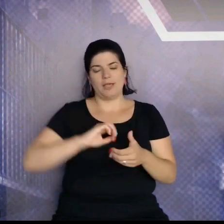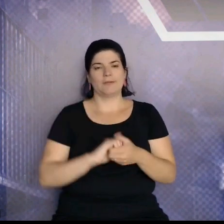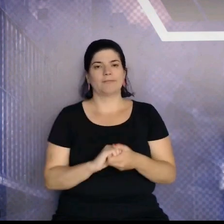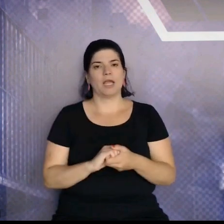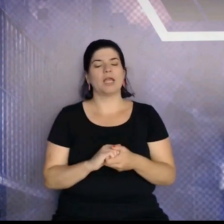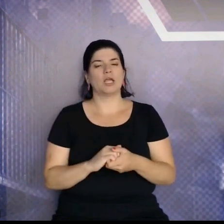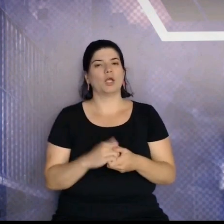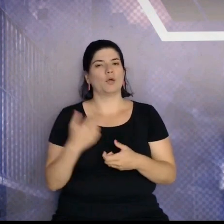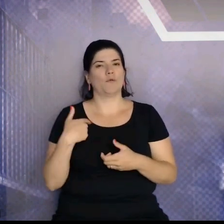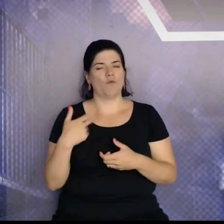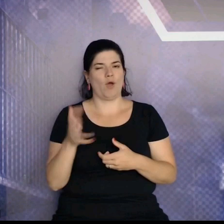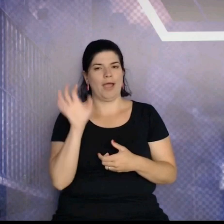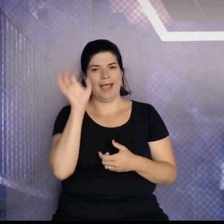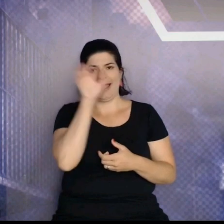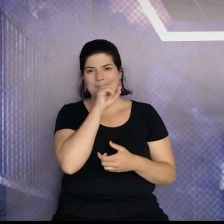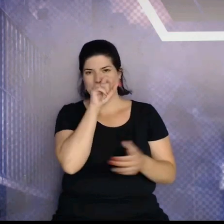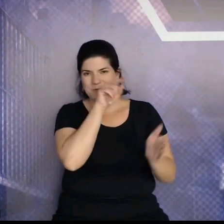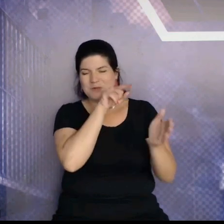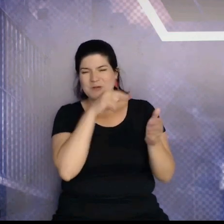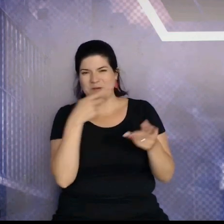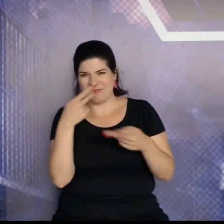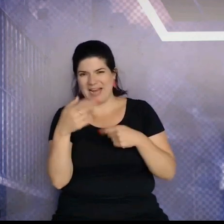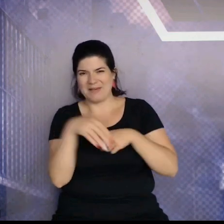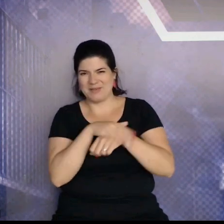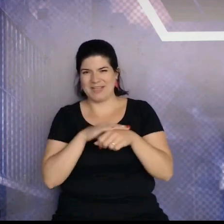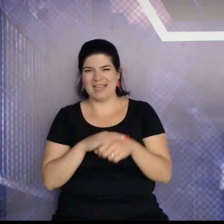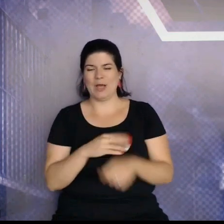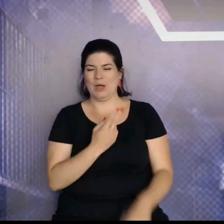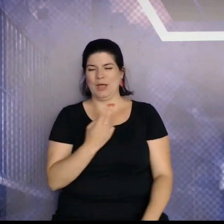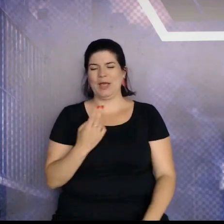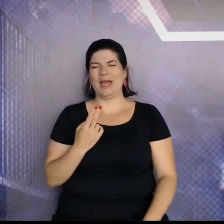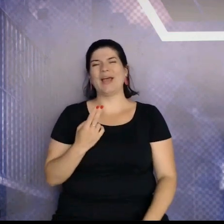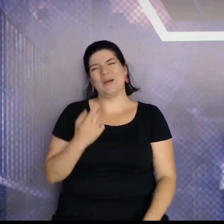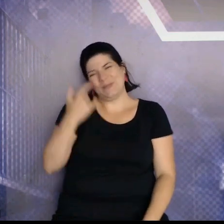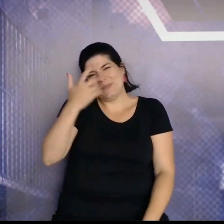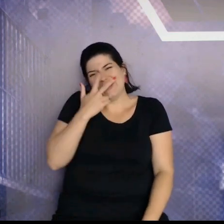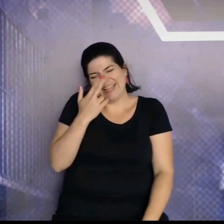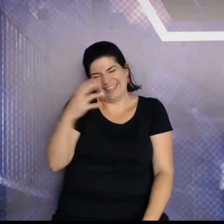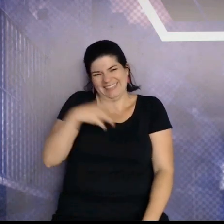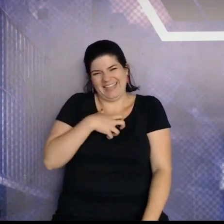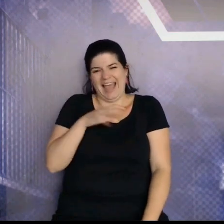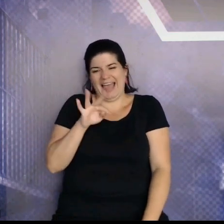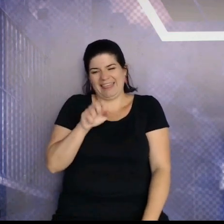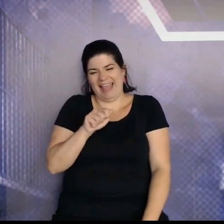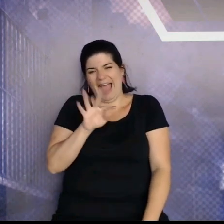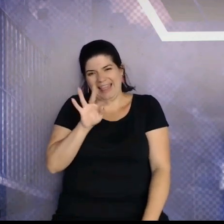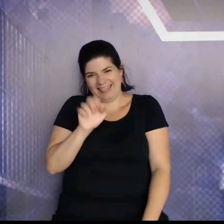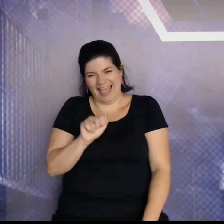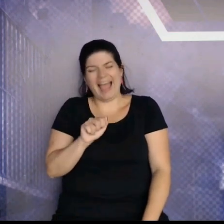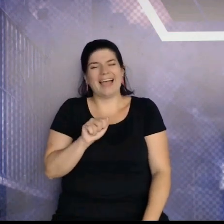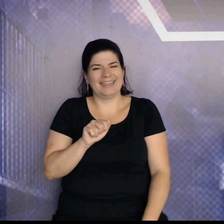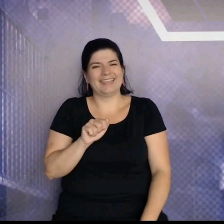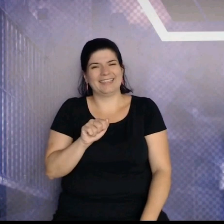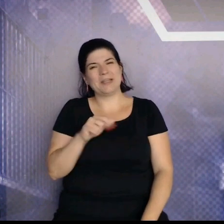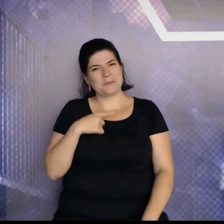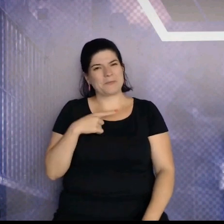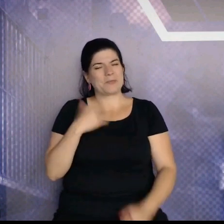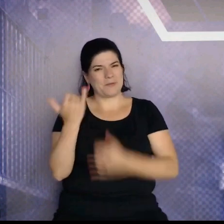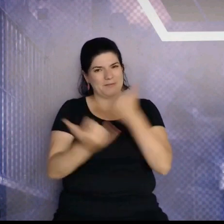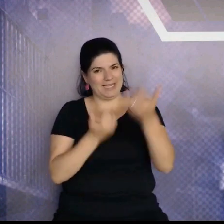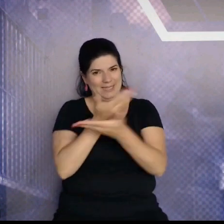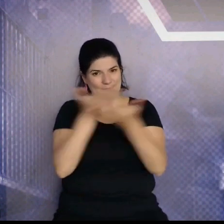Eu vou fazer um jogo rápido com vocês, estou me sentindo a Tata Werneck agora, tá? Vou fazer uma brincadeira rapidinho aqui com vocês.